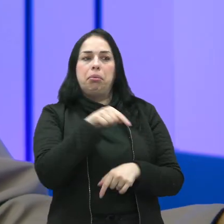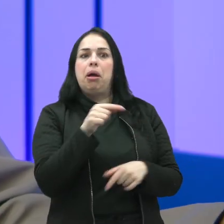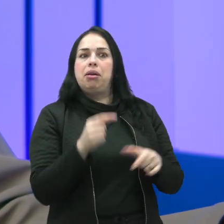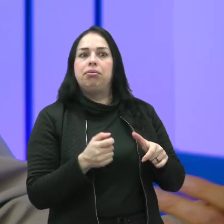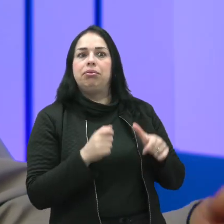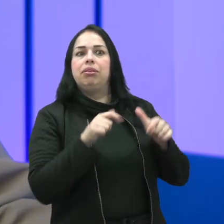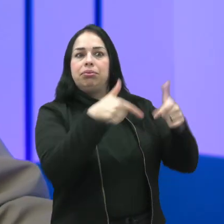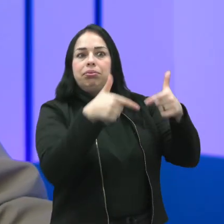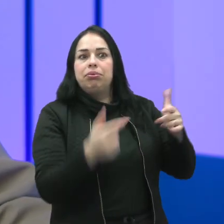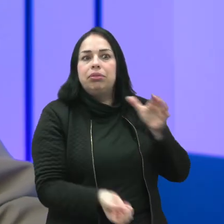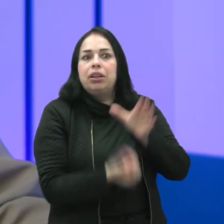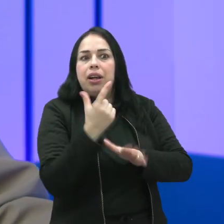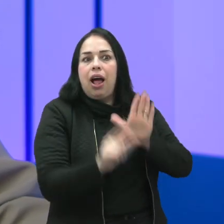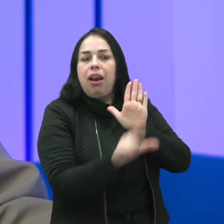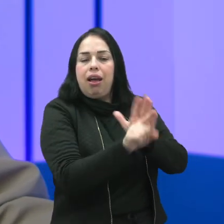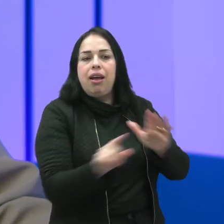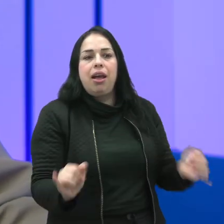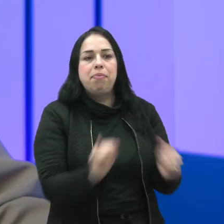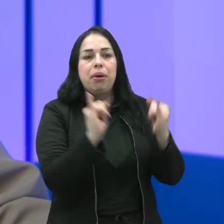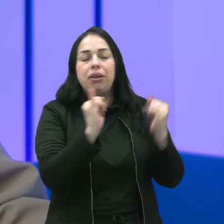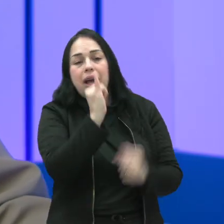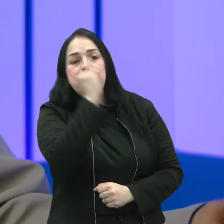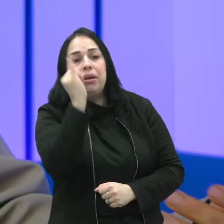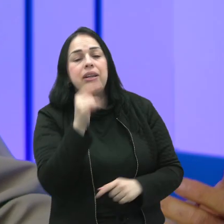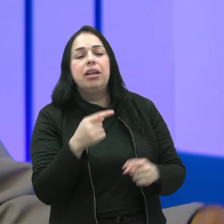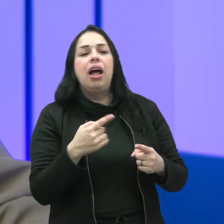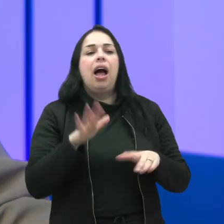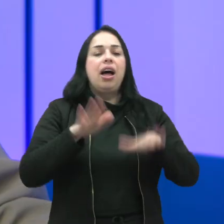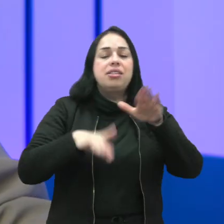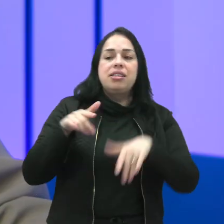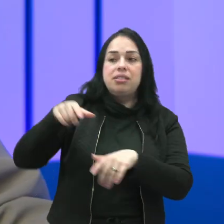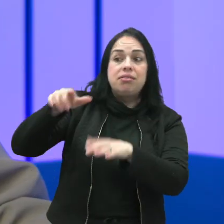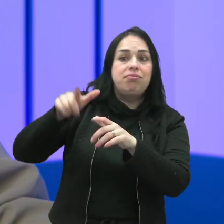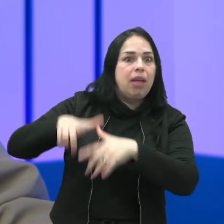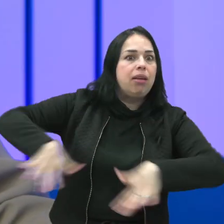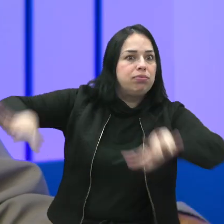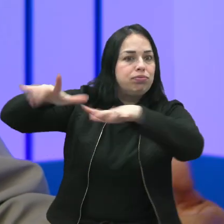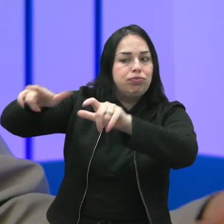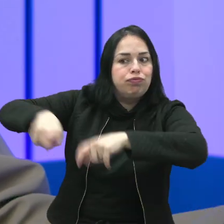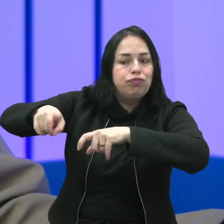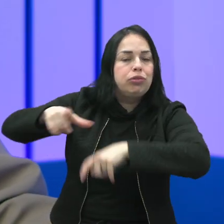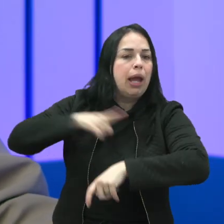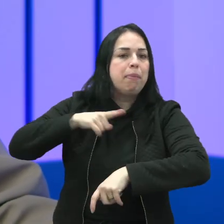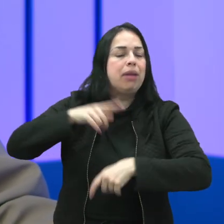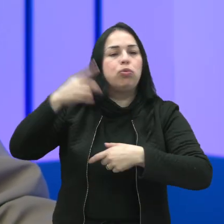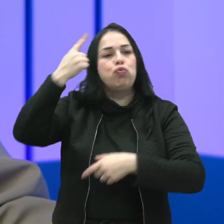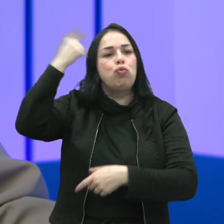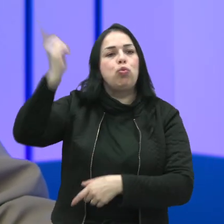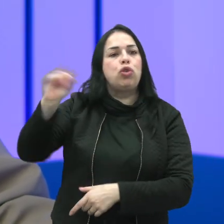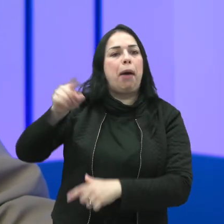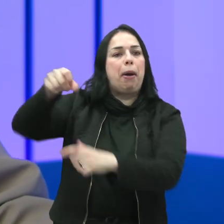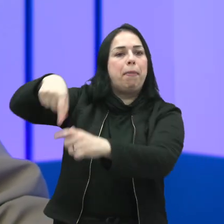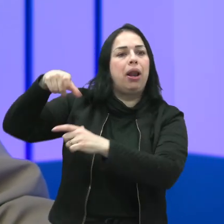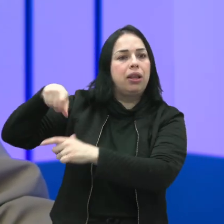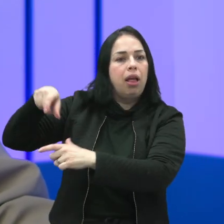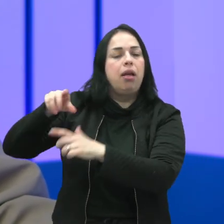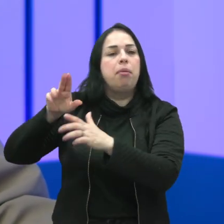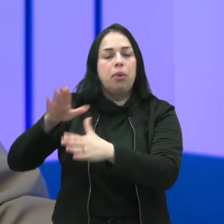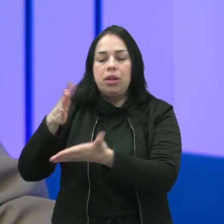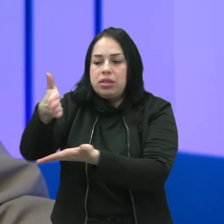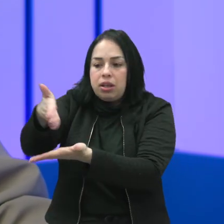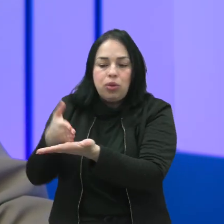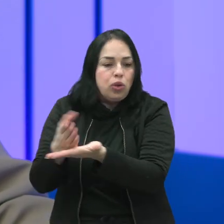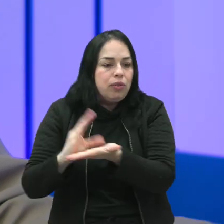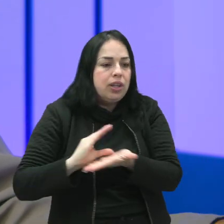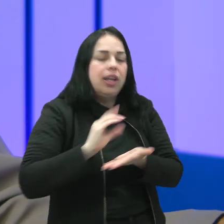muito interessantes para estimular. Às vezes o cara tem uma propriedade e não sabe como gerar uma renda, né? Então, você pode ter um espaço ali, produzir uma parte dos alimentos e